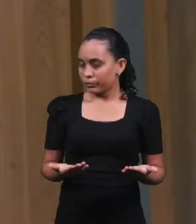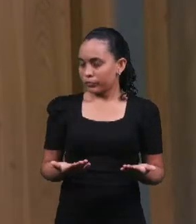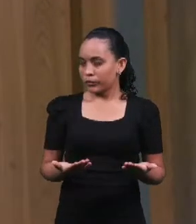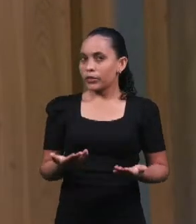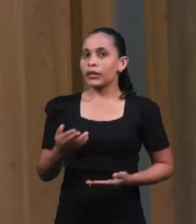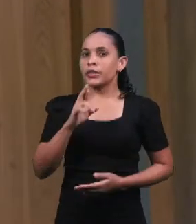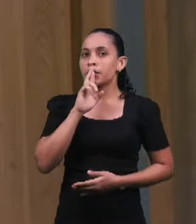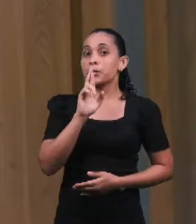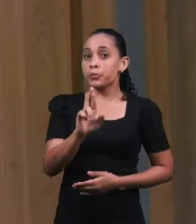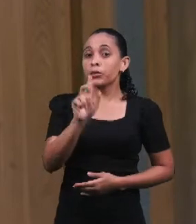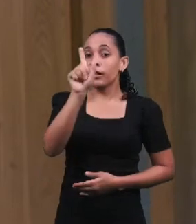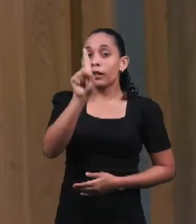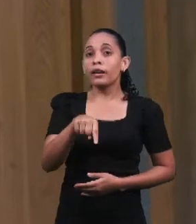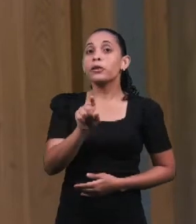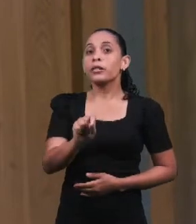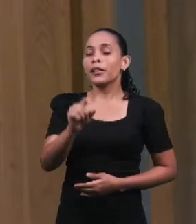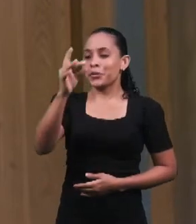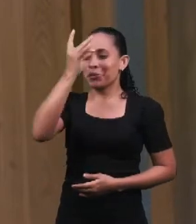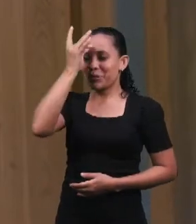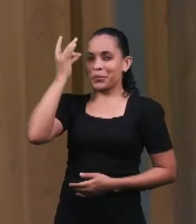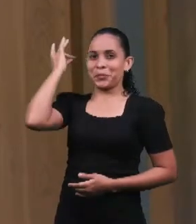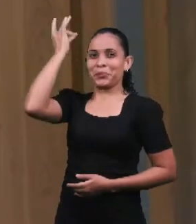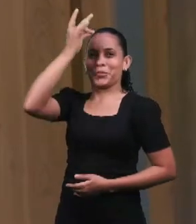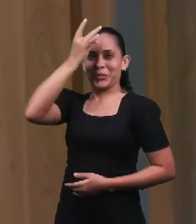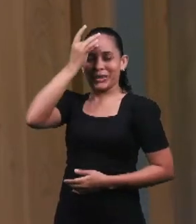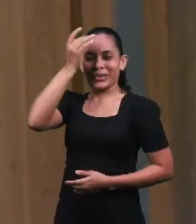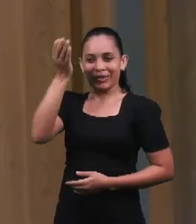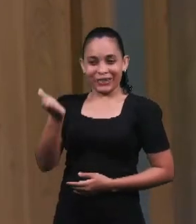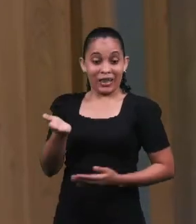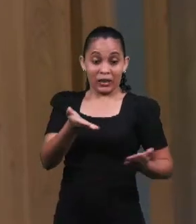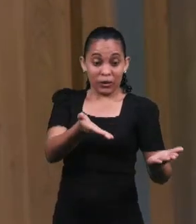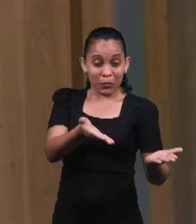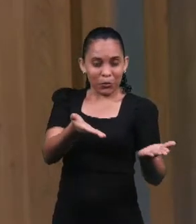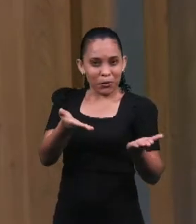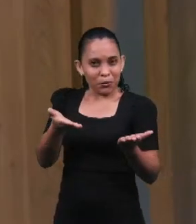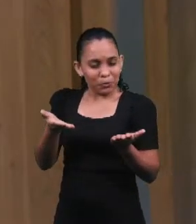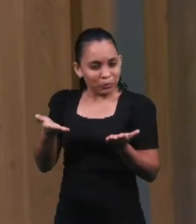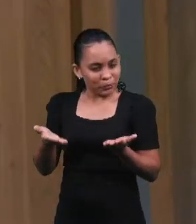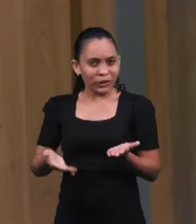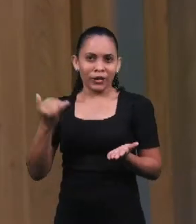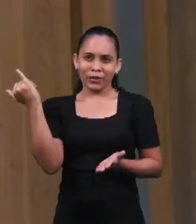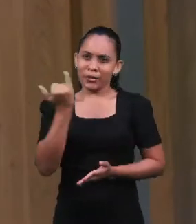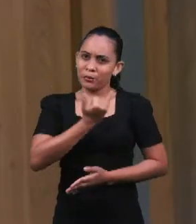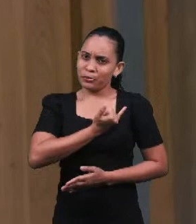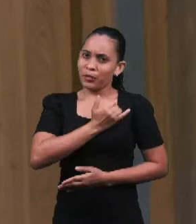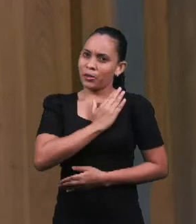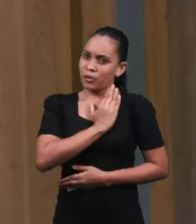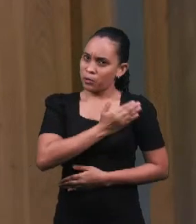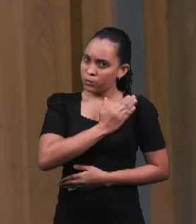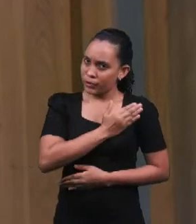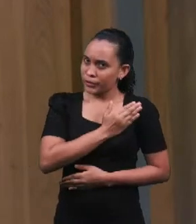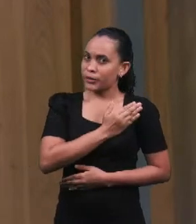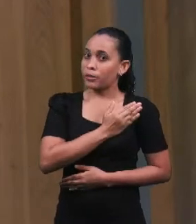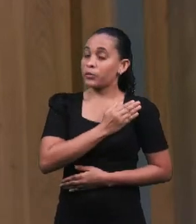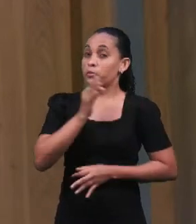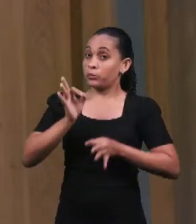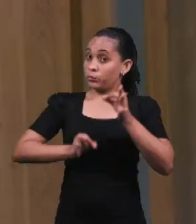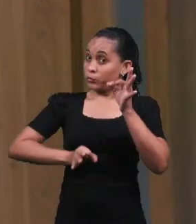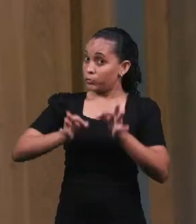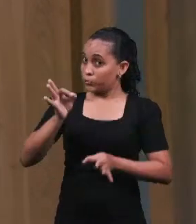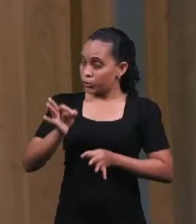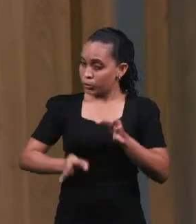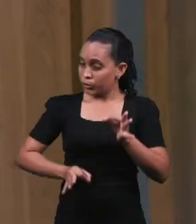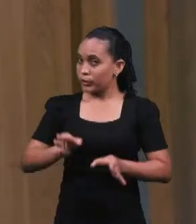ali é o Espírito Santo, aquele que convida, aquele que convence o homem do pecado, da justiça, do juízo. É o que foi